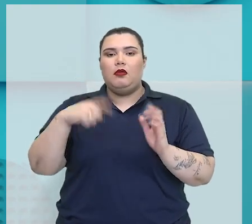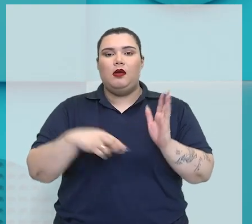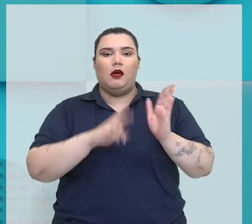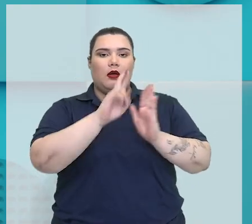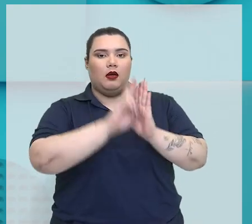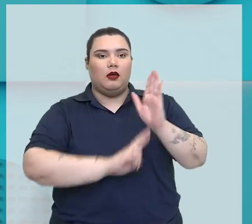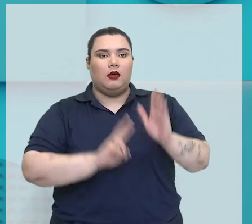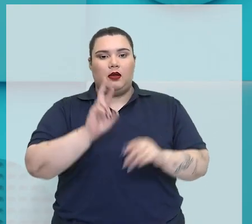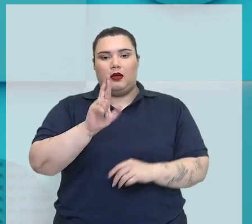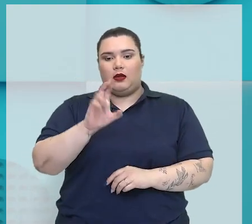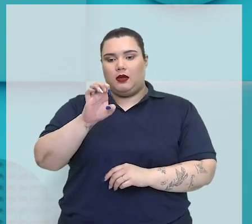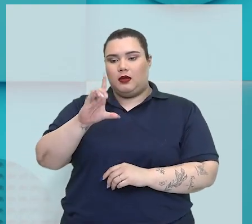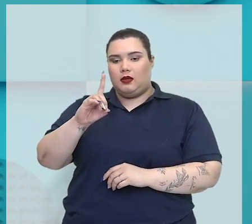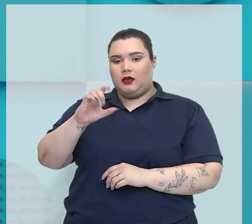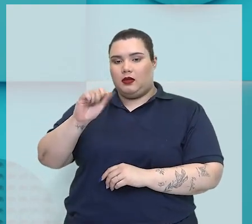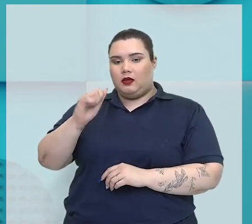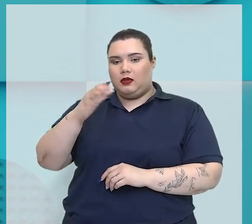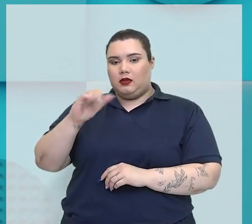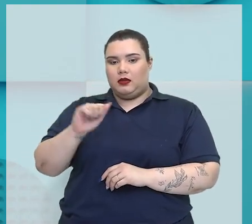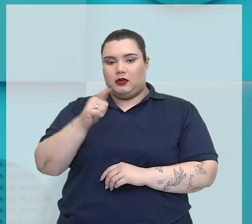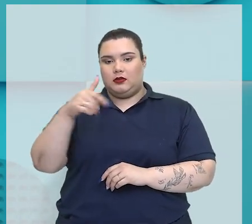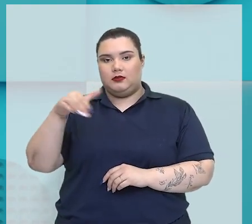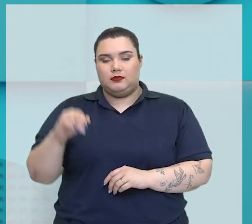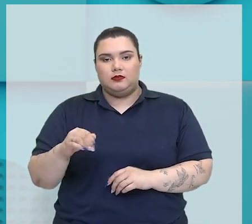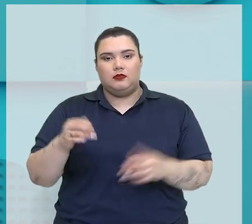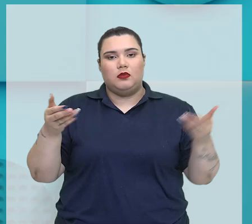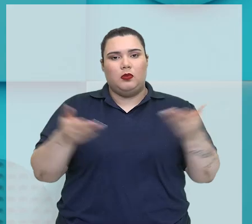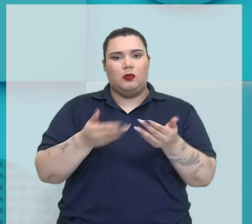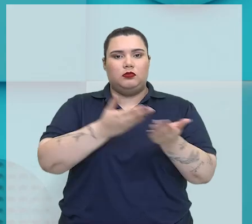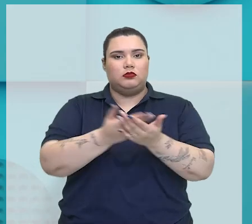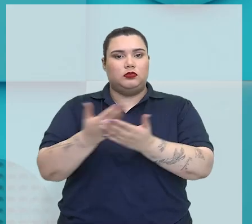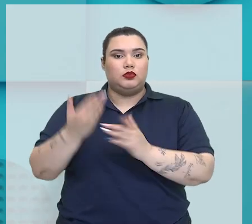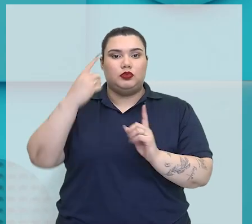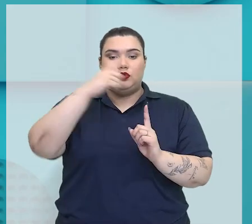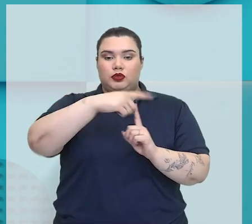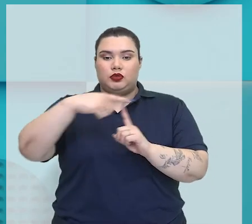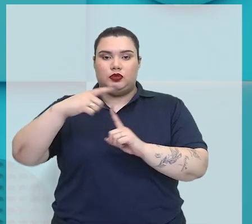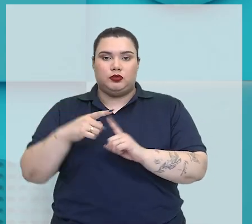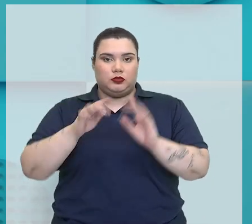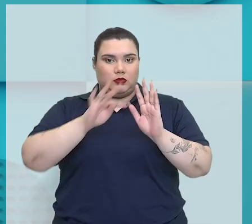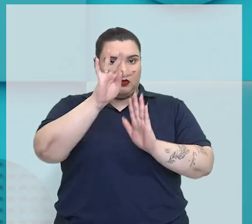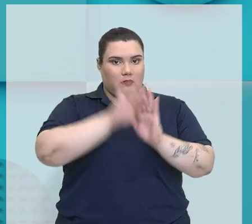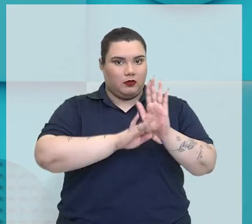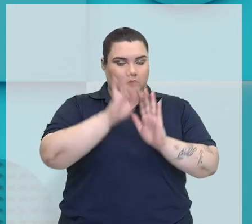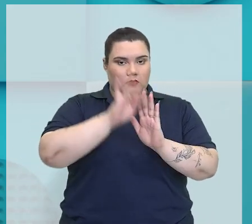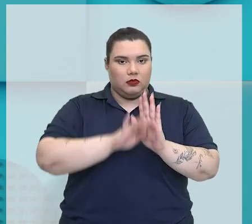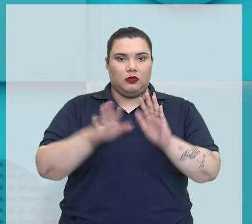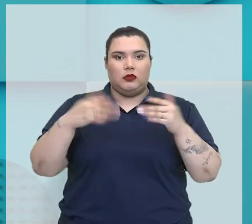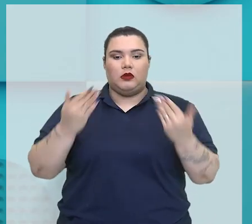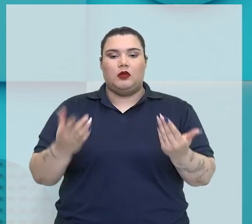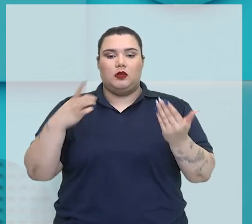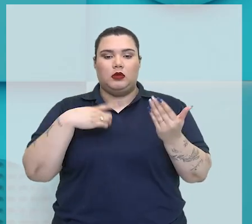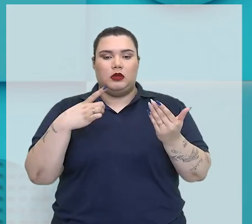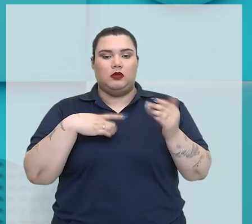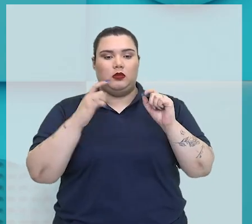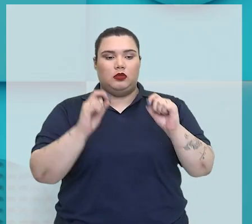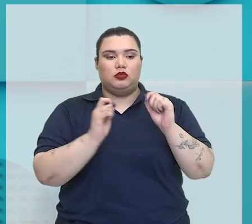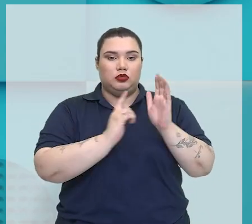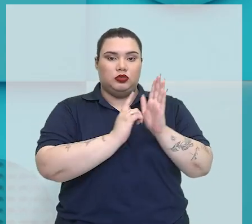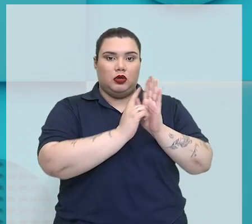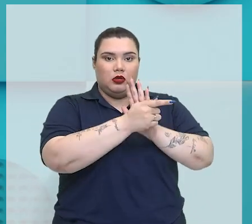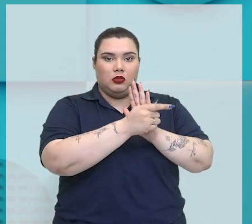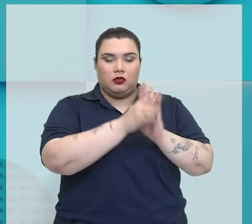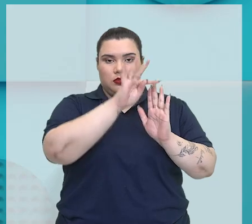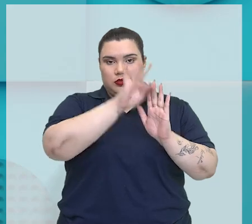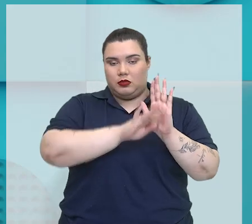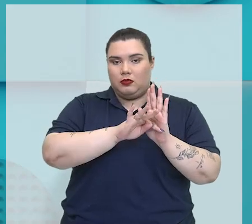redação, né? A gente vai falar dos tipos textuais. A gente fala de gêneros e tipos,